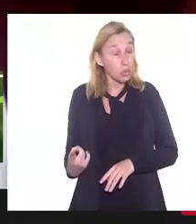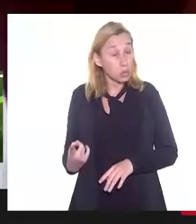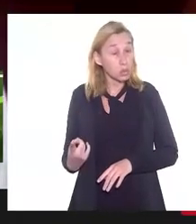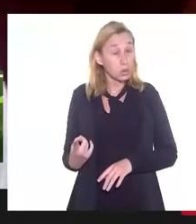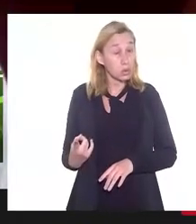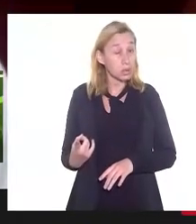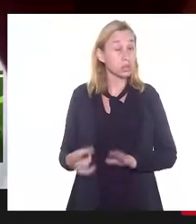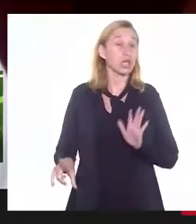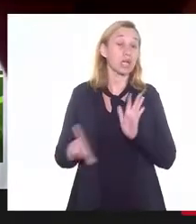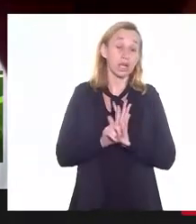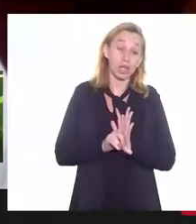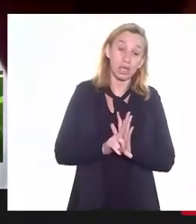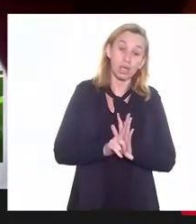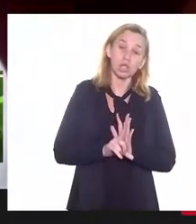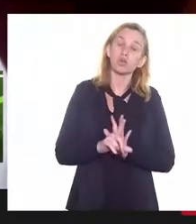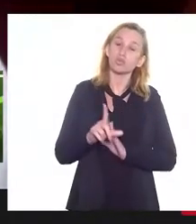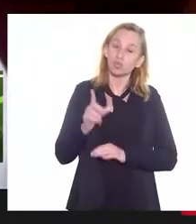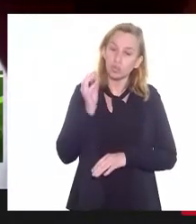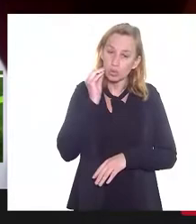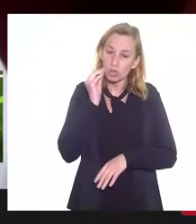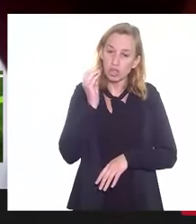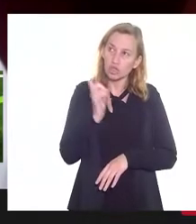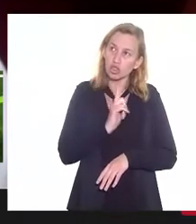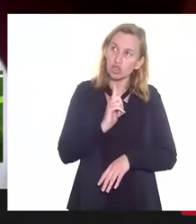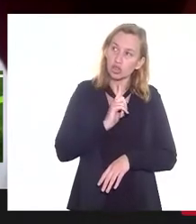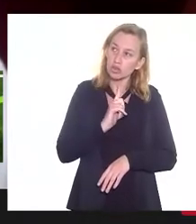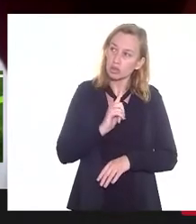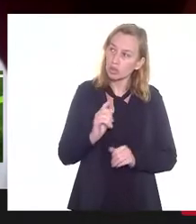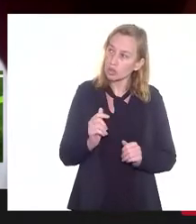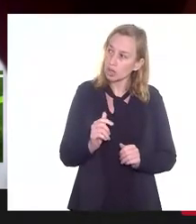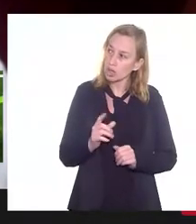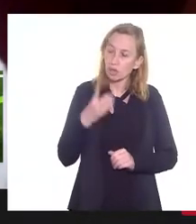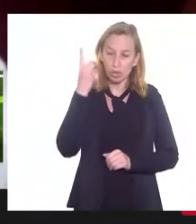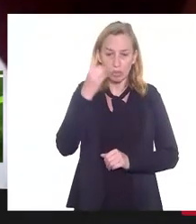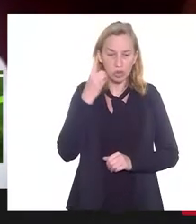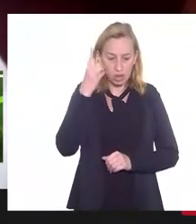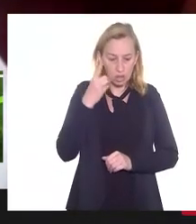depois da lei, eu tive a oportunidade de estar com